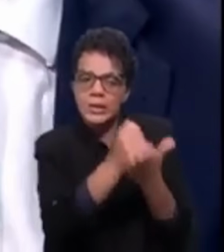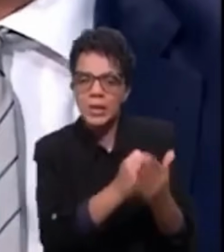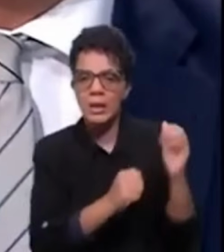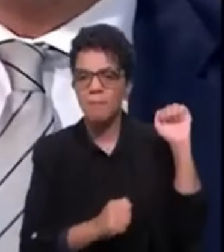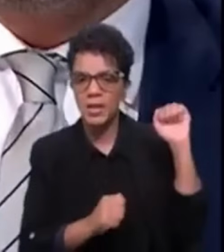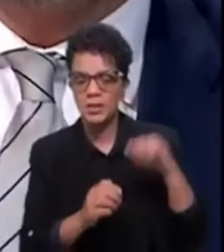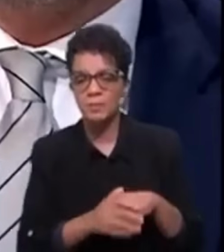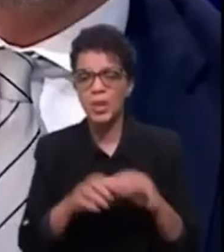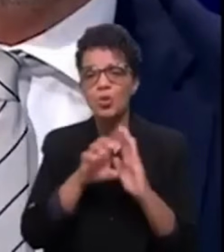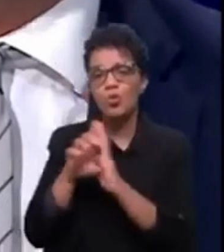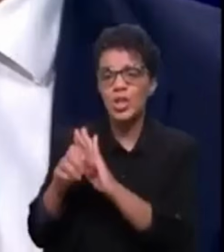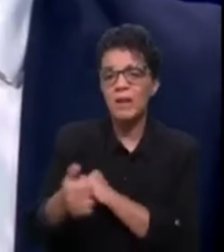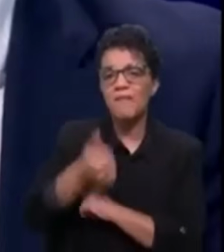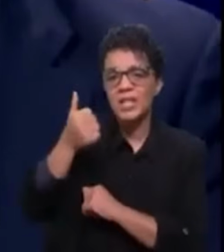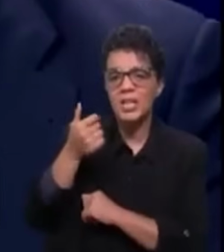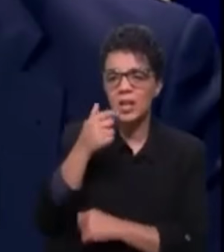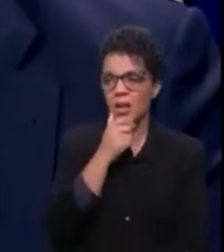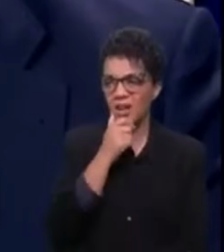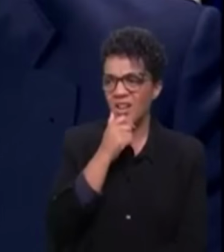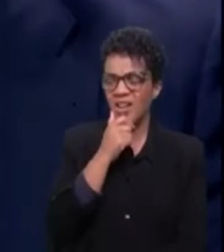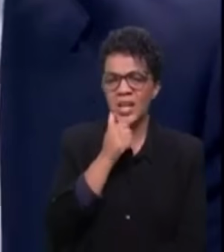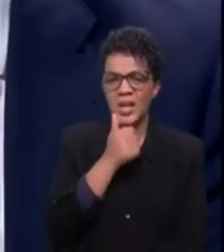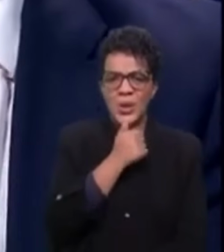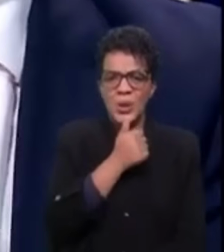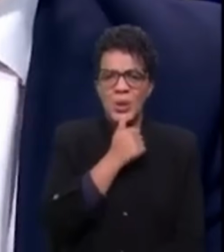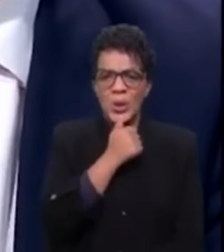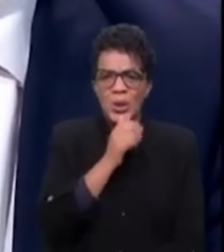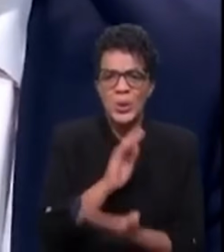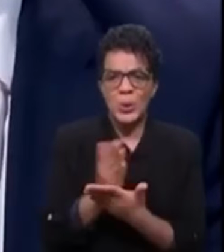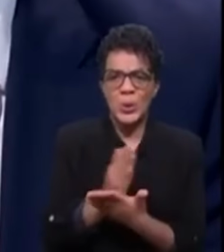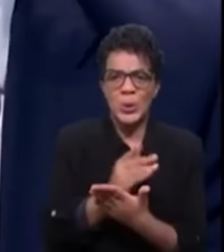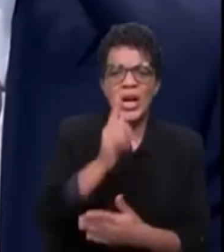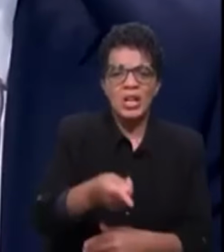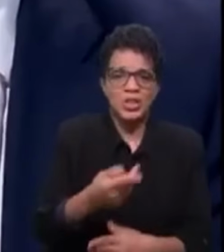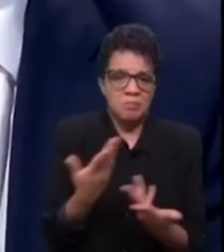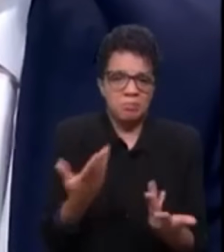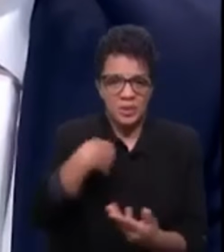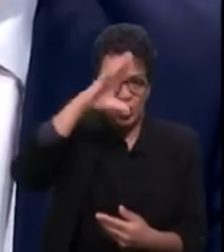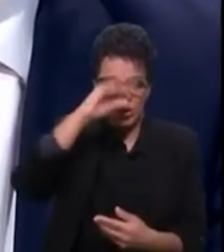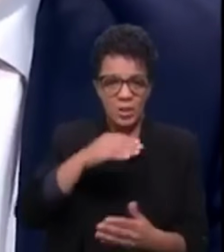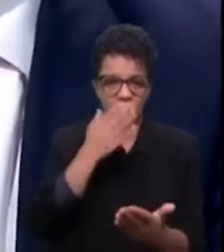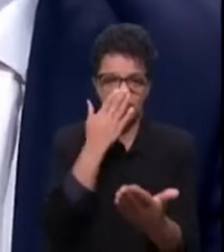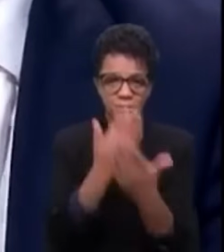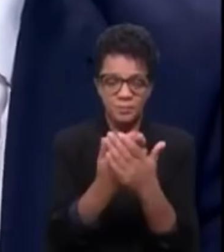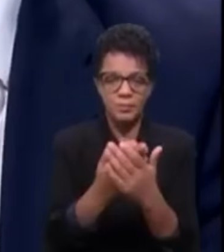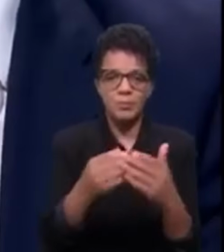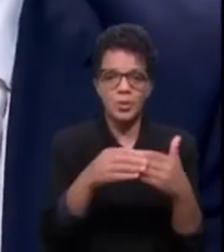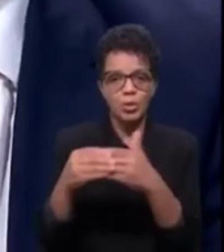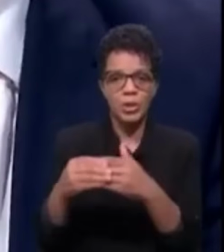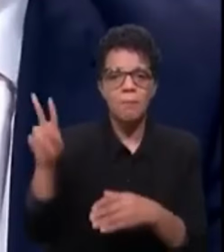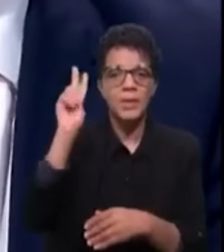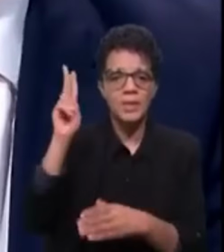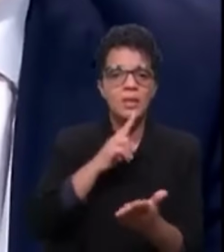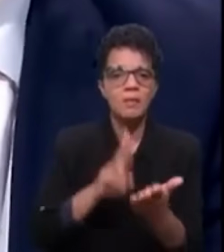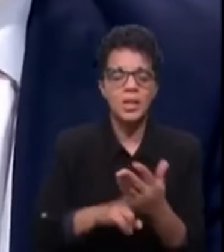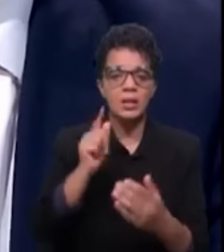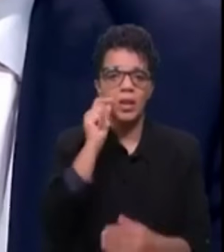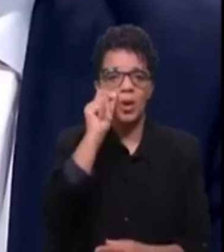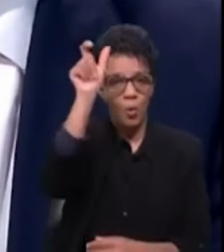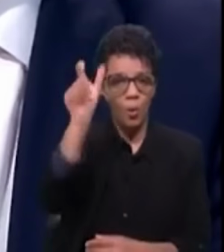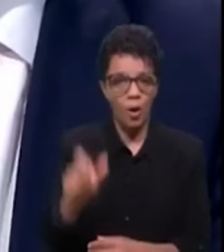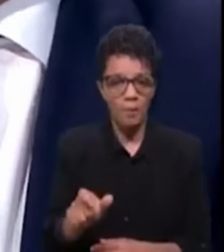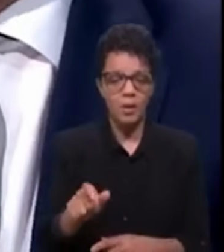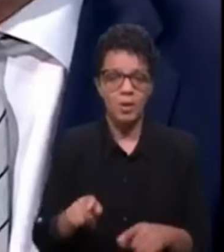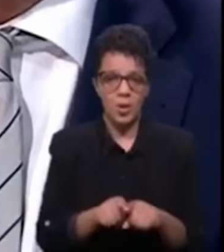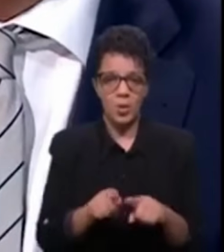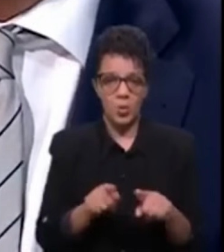se o chega a vencer nem sabemos o que é que faremos e portanto eu estou perante um líder do PSD que na verdade é o homem que